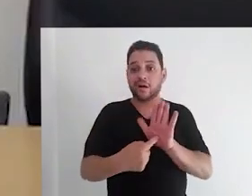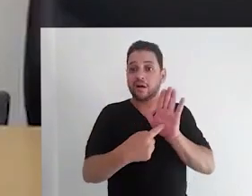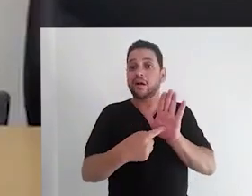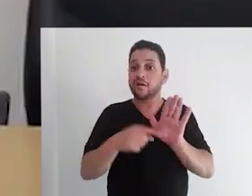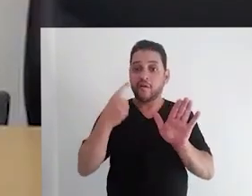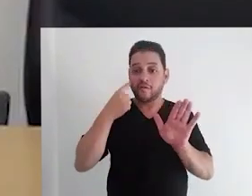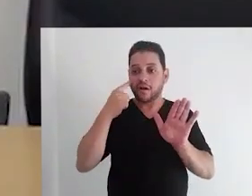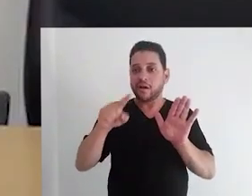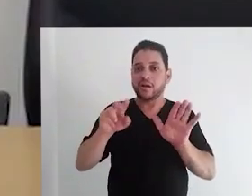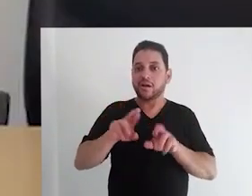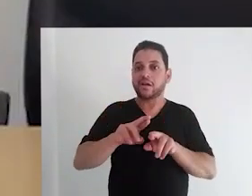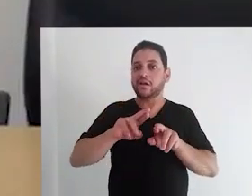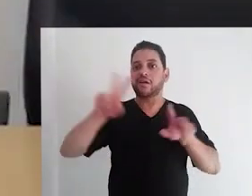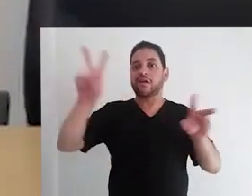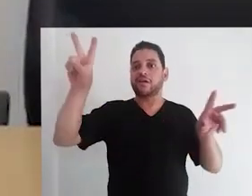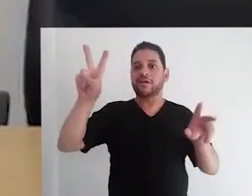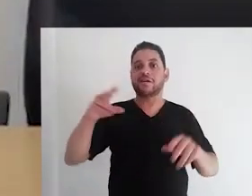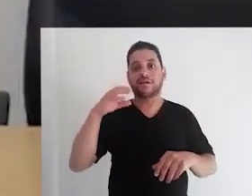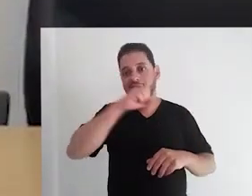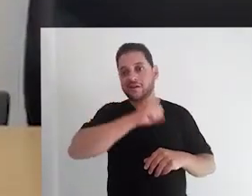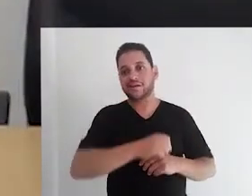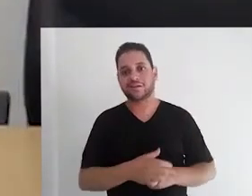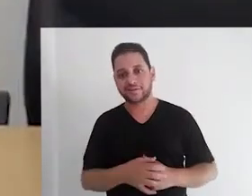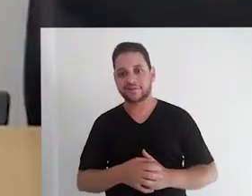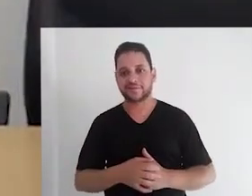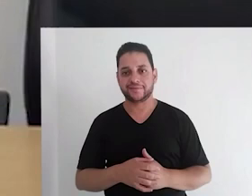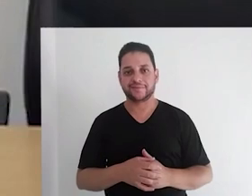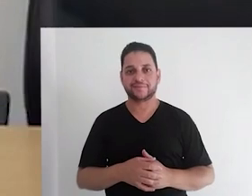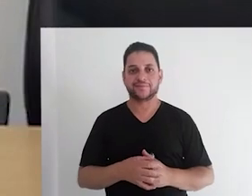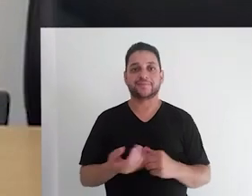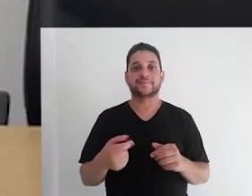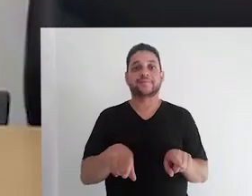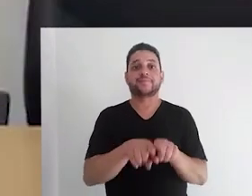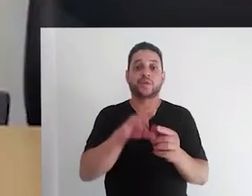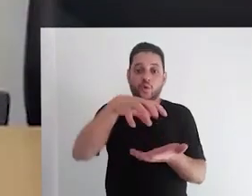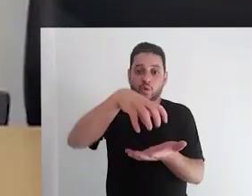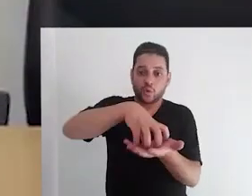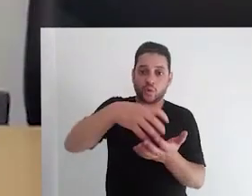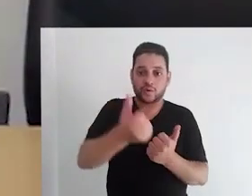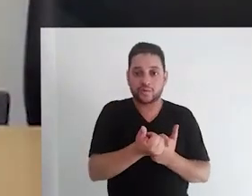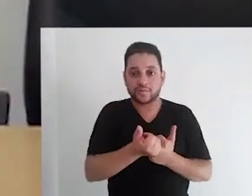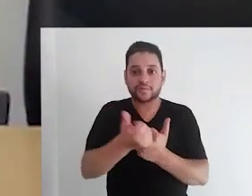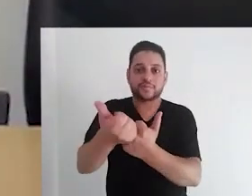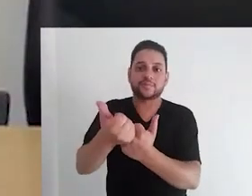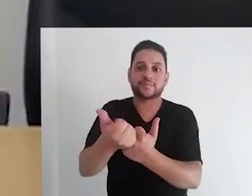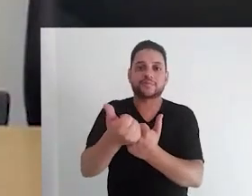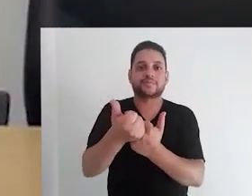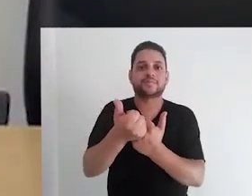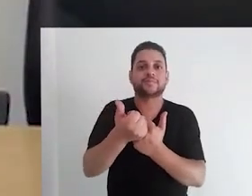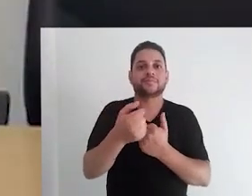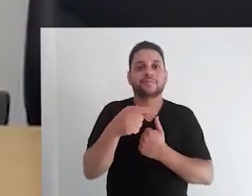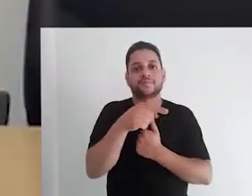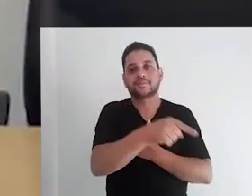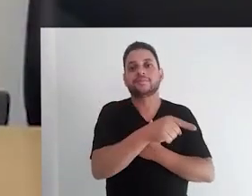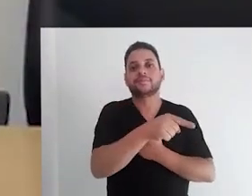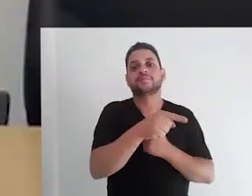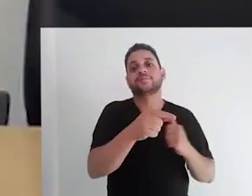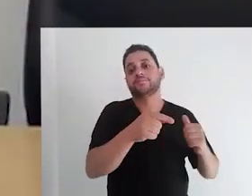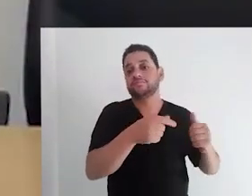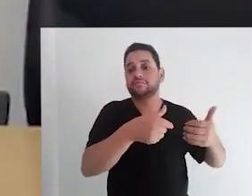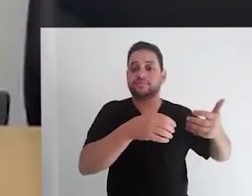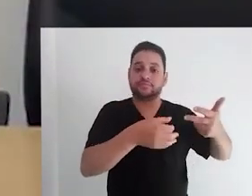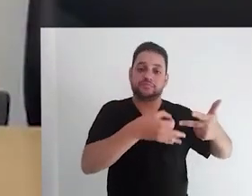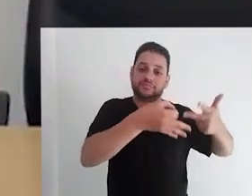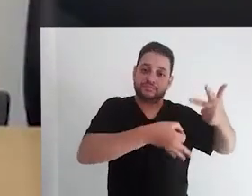diferença de tratamento nesse sentido. E os núcleos de apoio atuam em auxílio às unidades judiciárias,